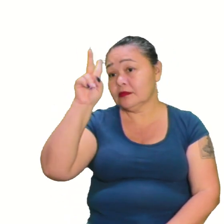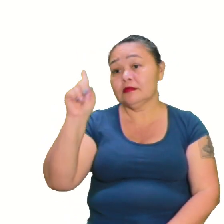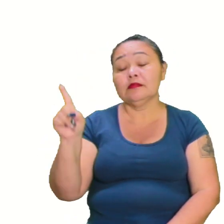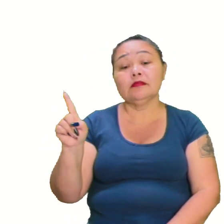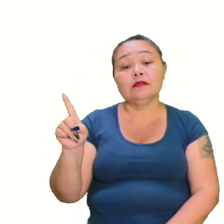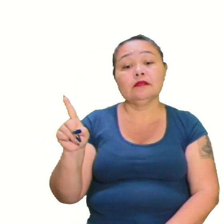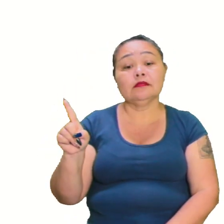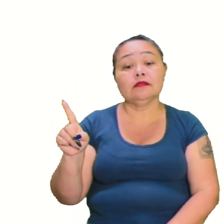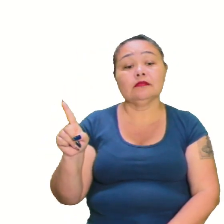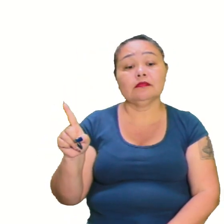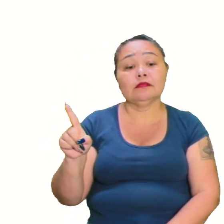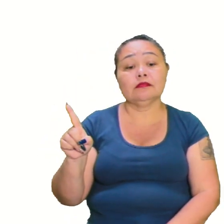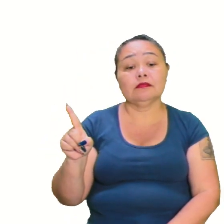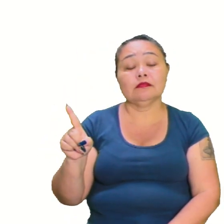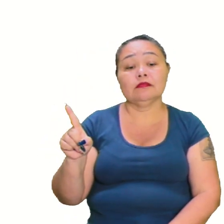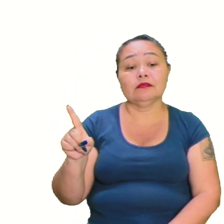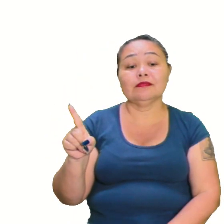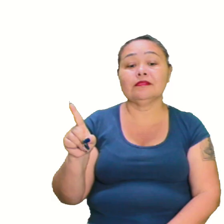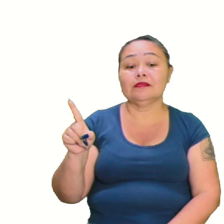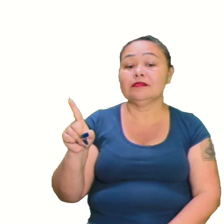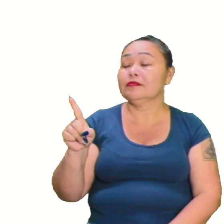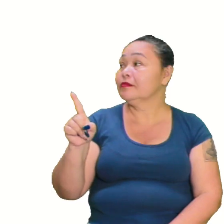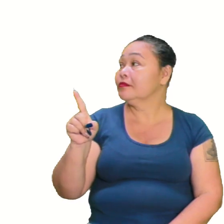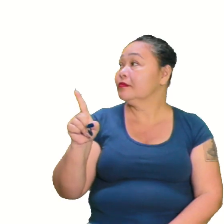falou desses